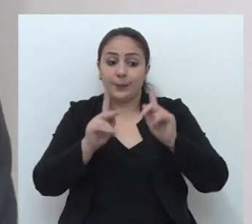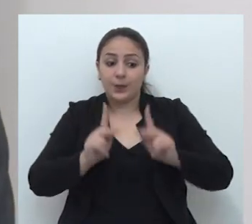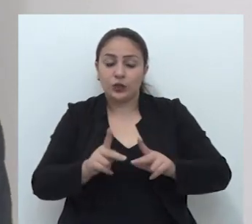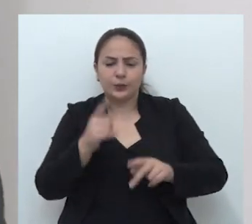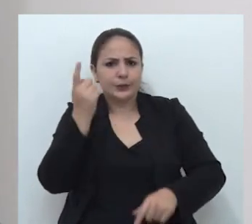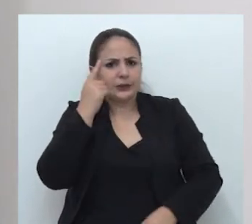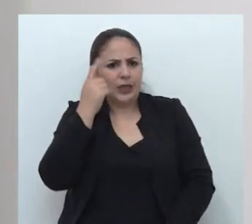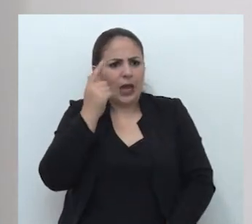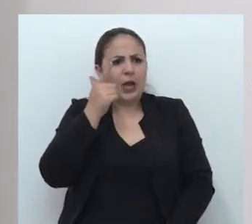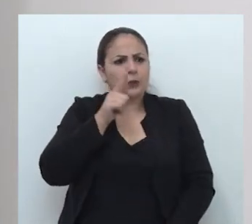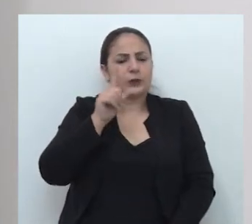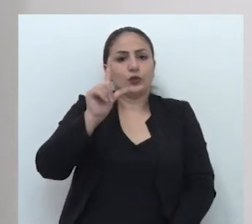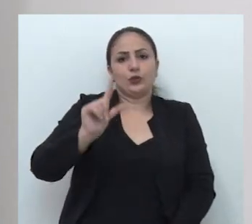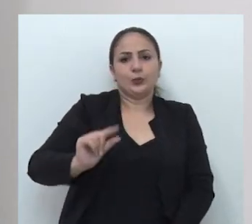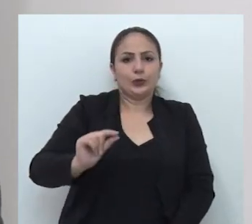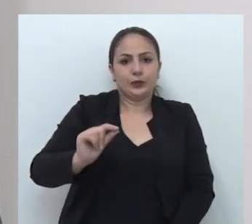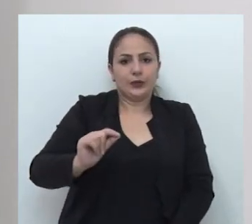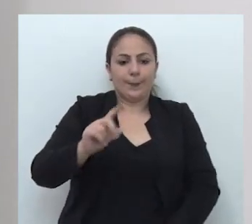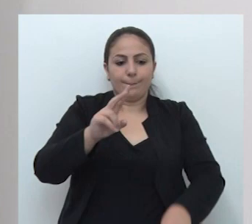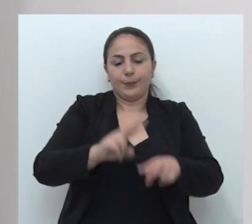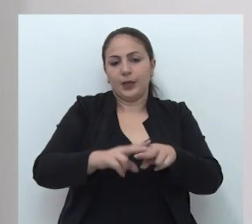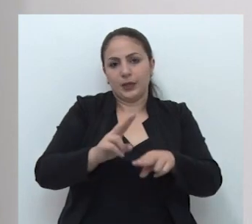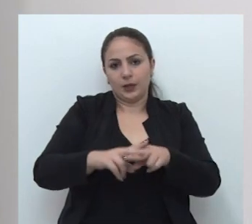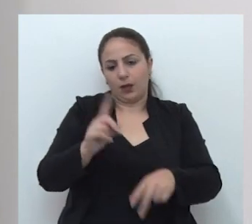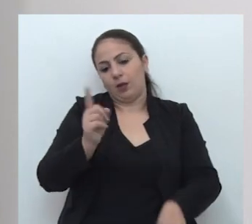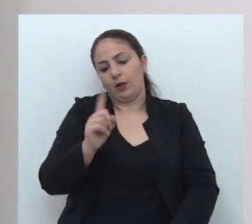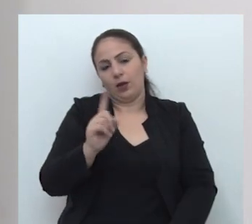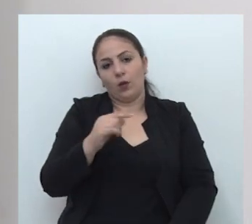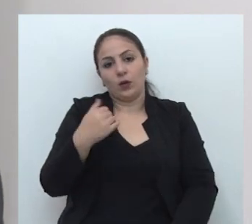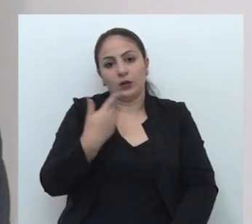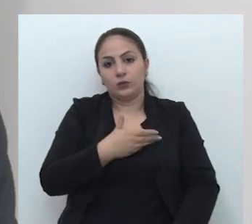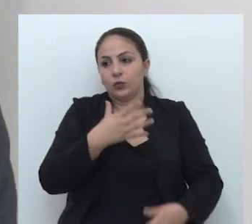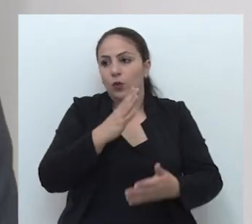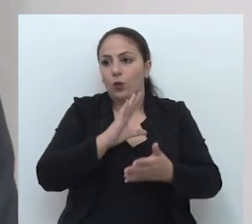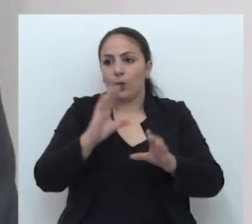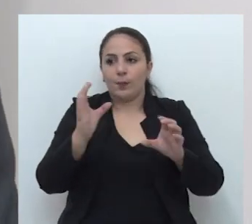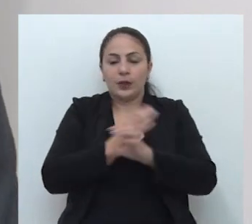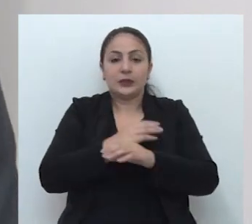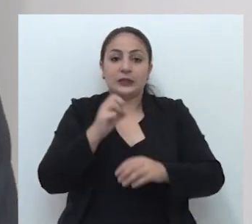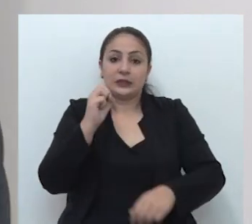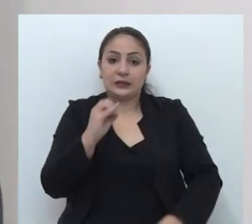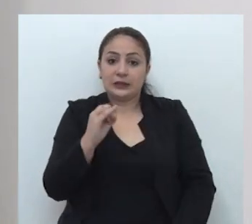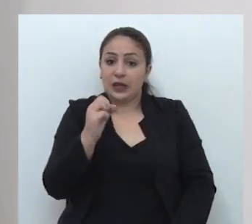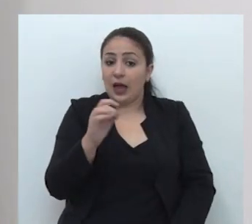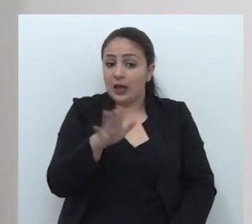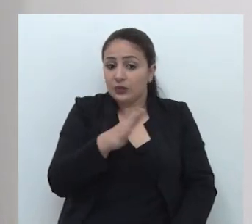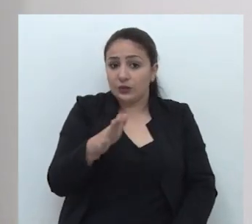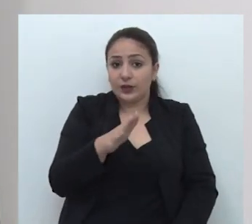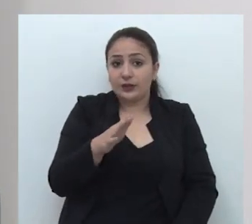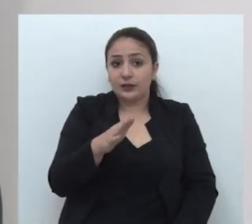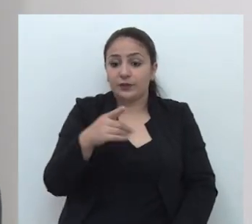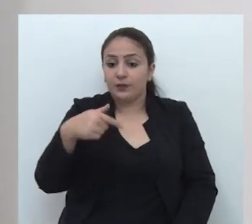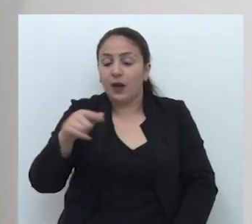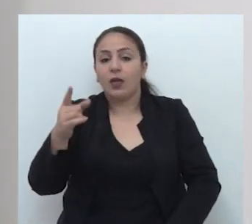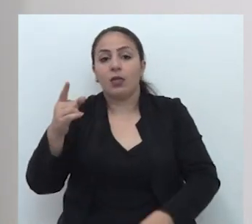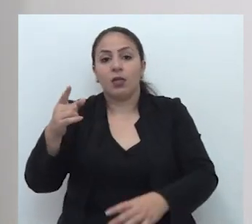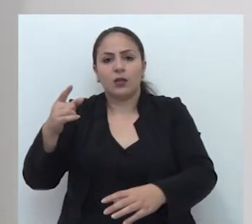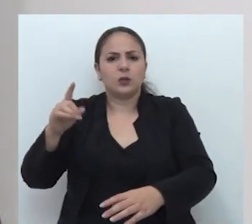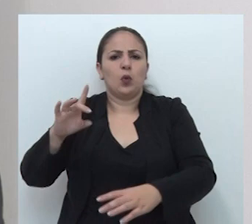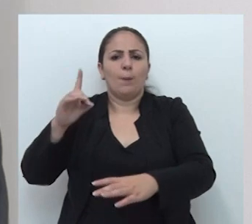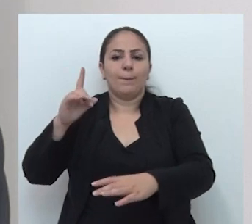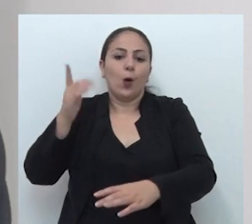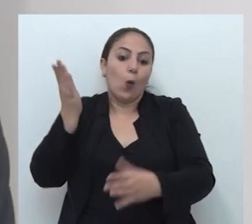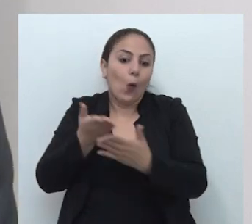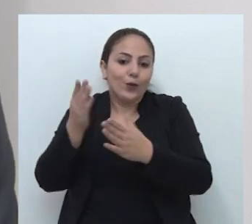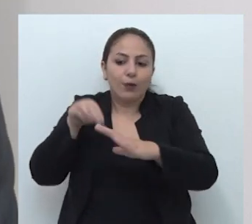para diminuir a pena. Não, ele cumpre a sua pena integralmente. Então, se apenas ele sai um depósito de presos que